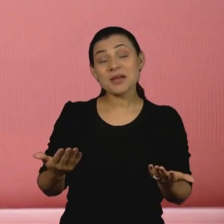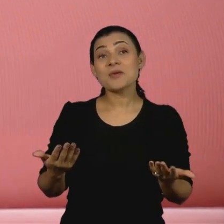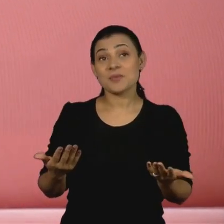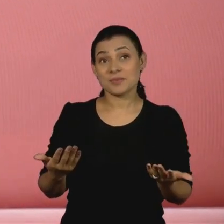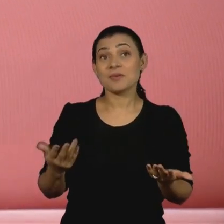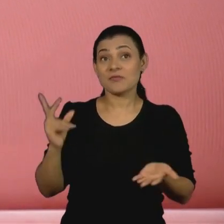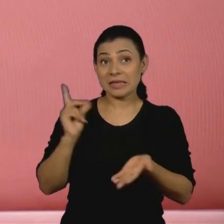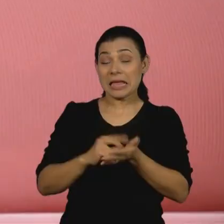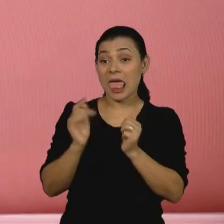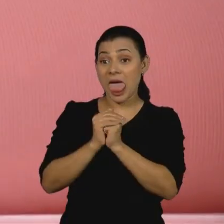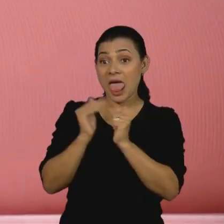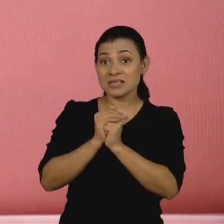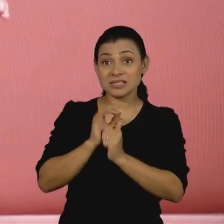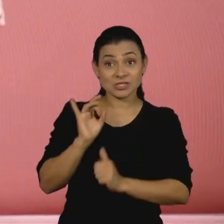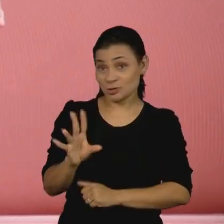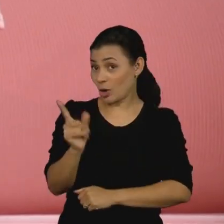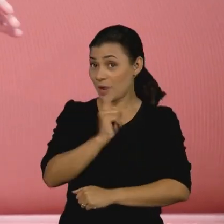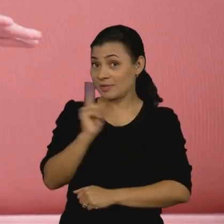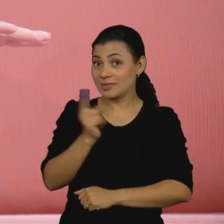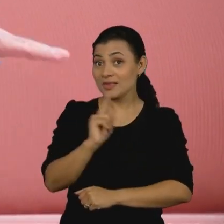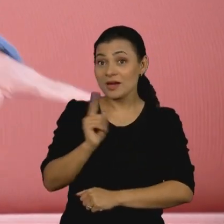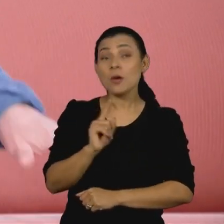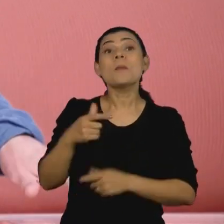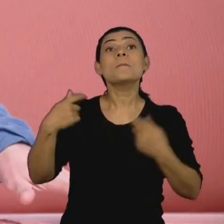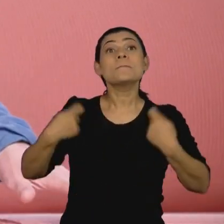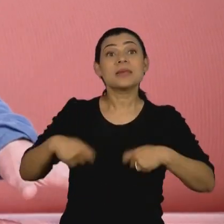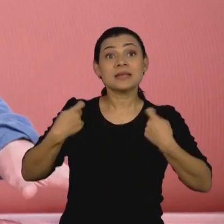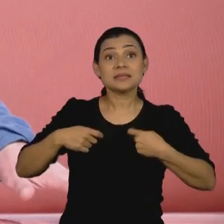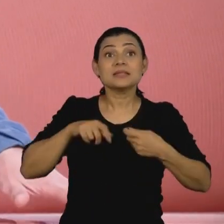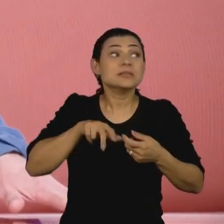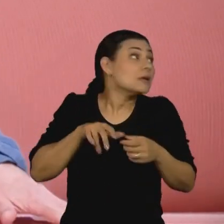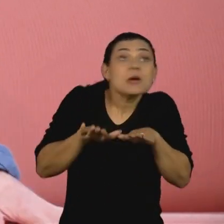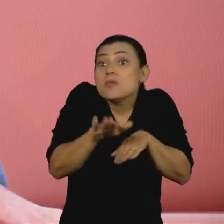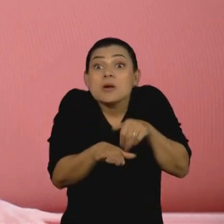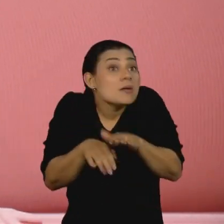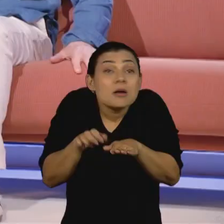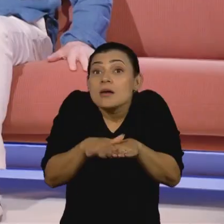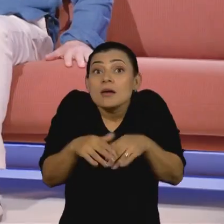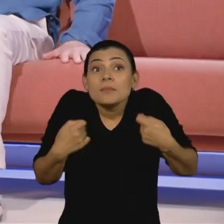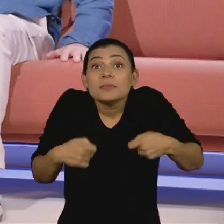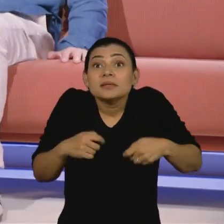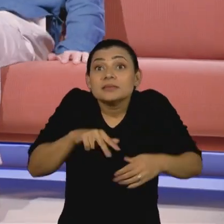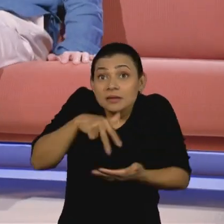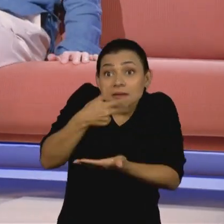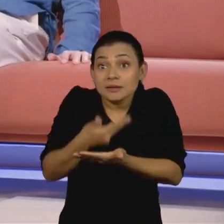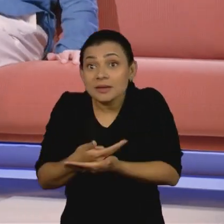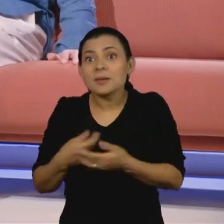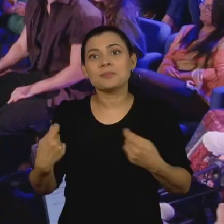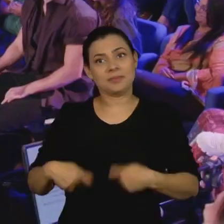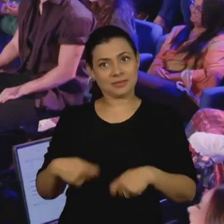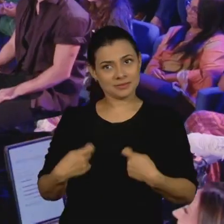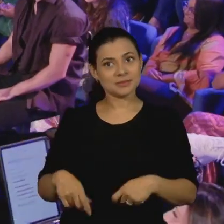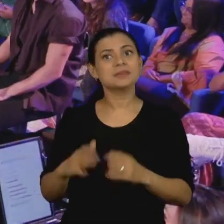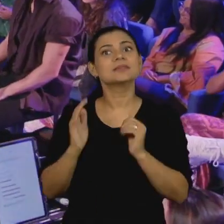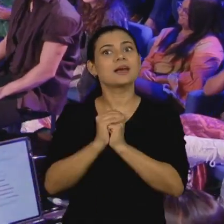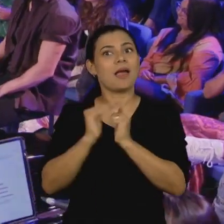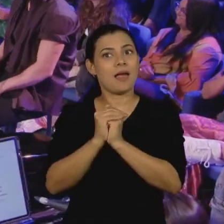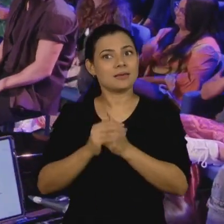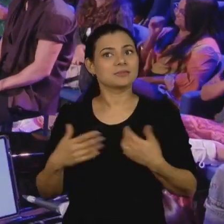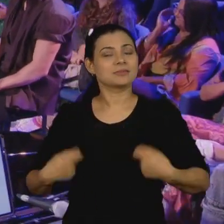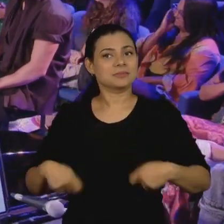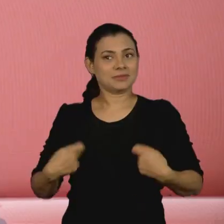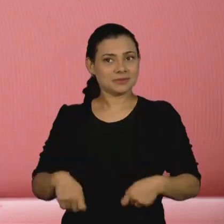A reza só não segura. Tem que deitar no chão também. Dá pra unir as duas